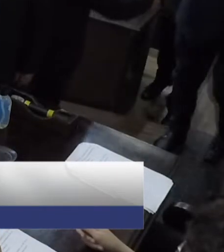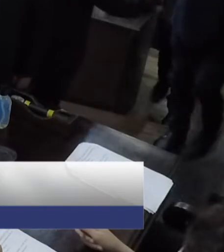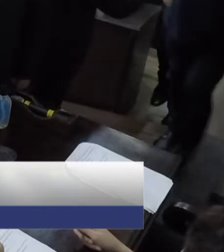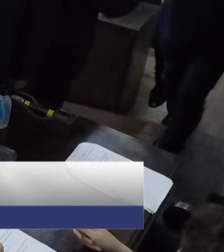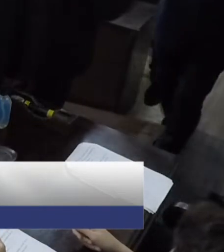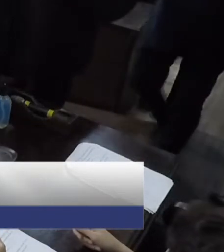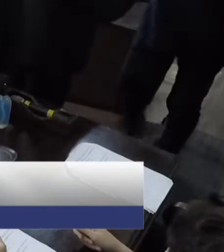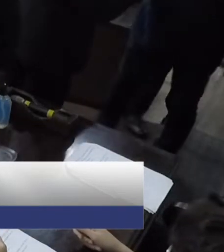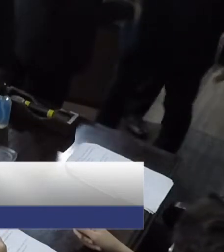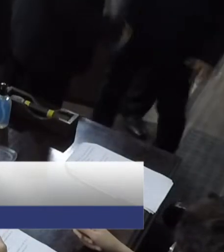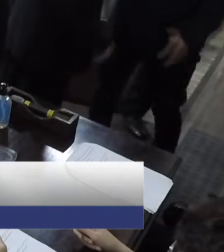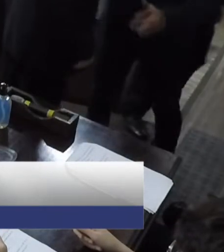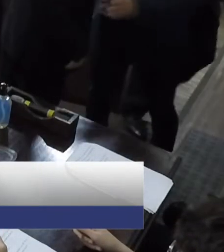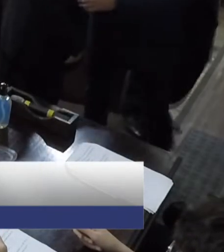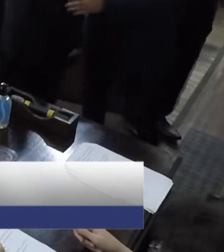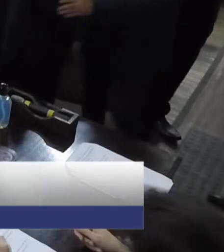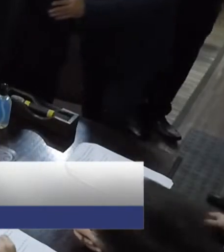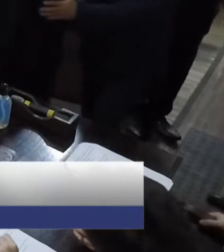Carma, eu vou falar.